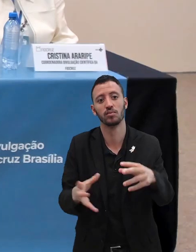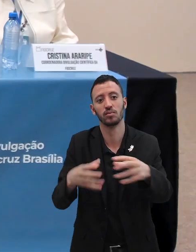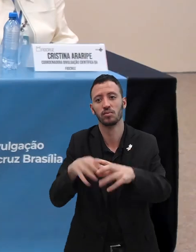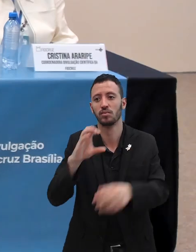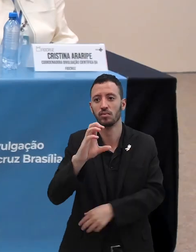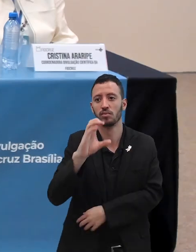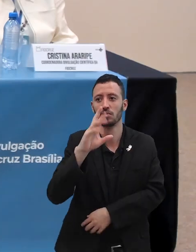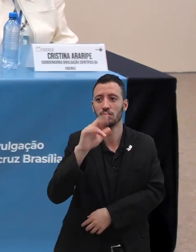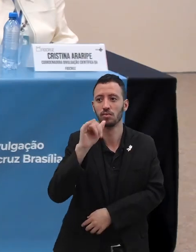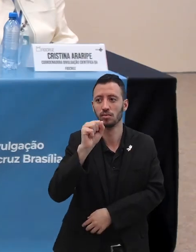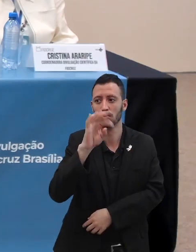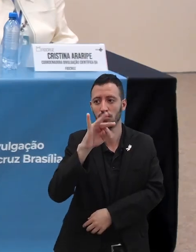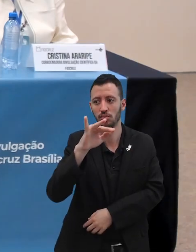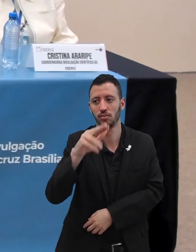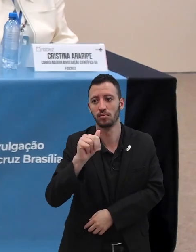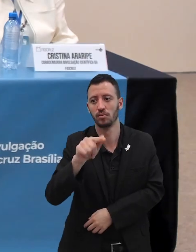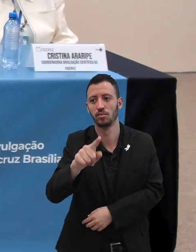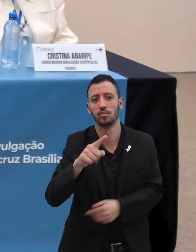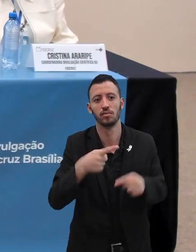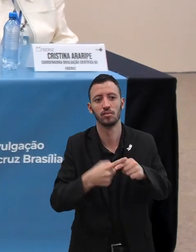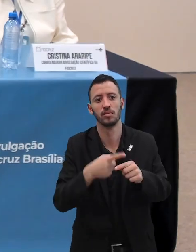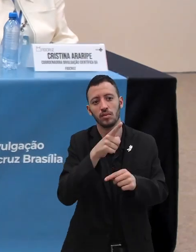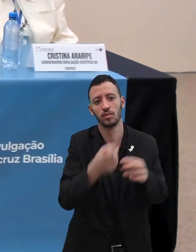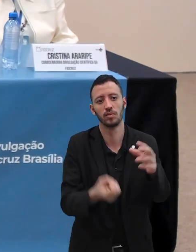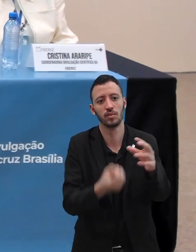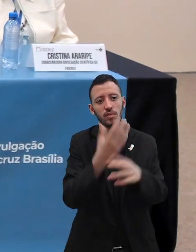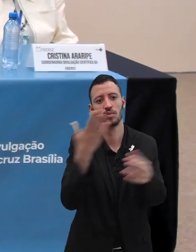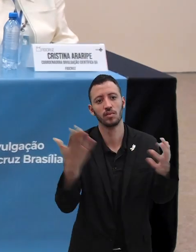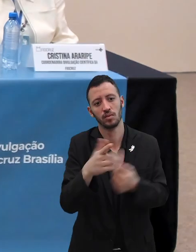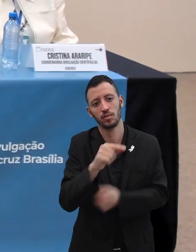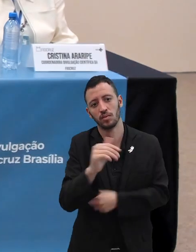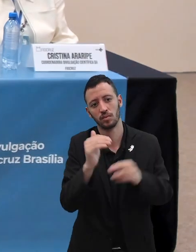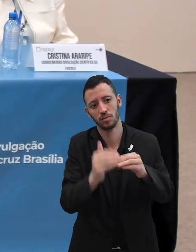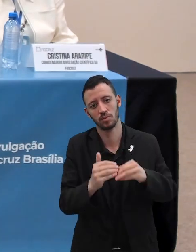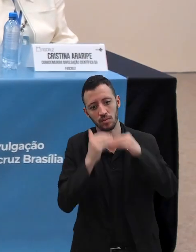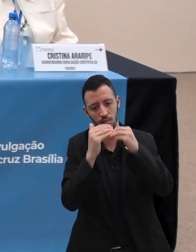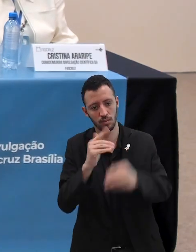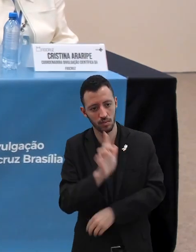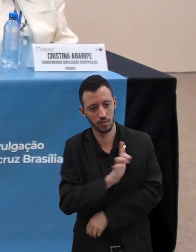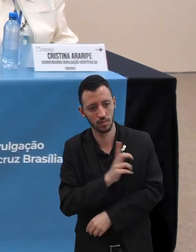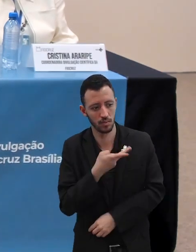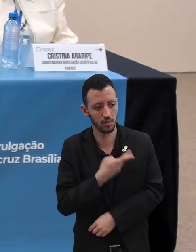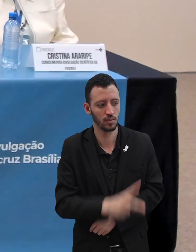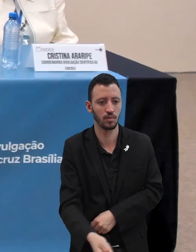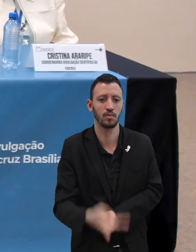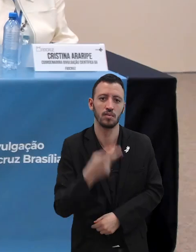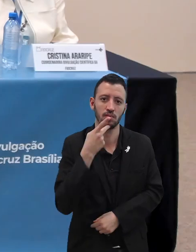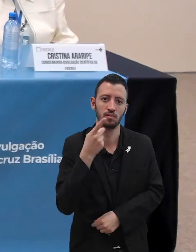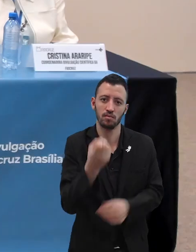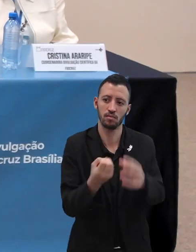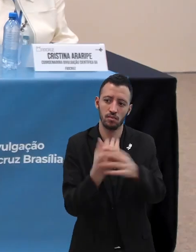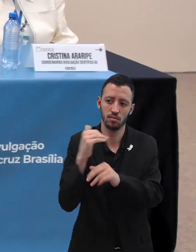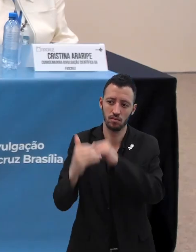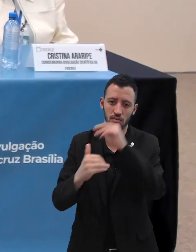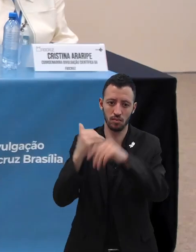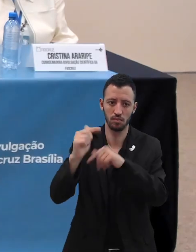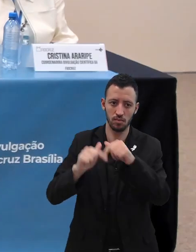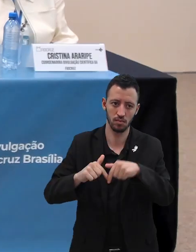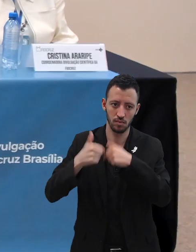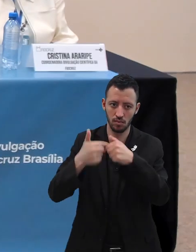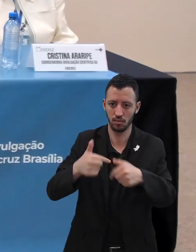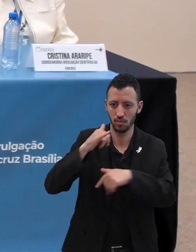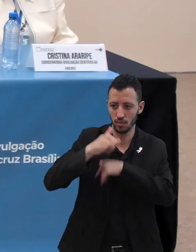Cristina, porque ela é a nossa ativadora mor aqui, para que a gente siga desenvolvendo ações